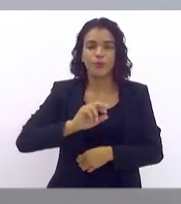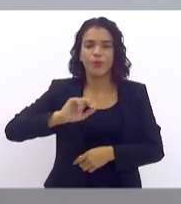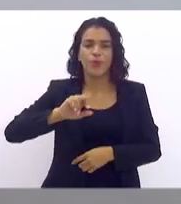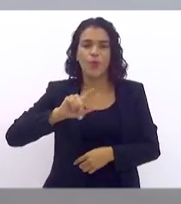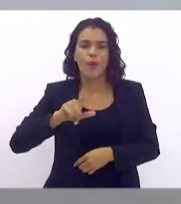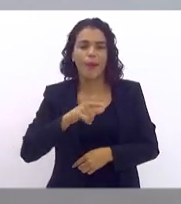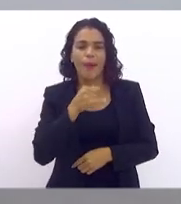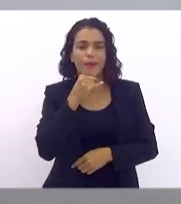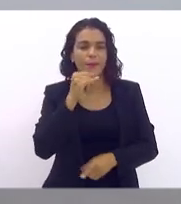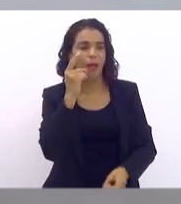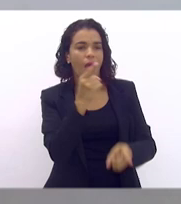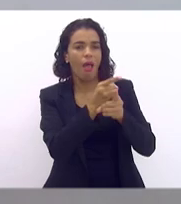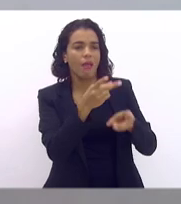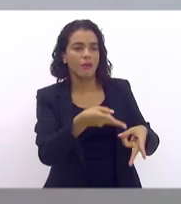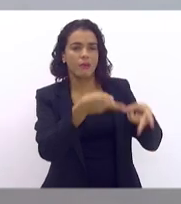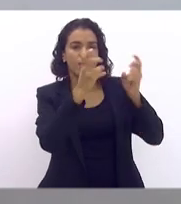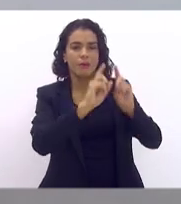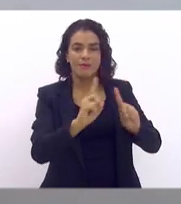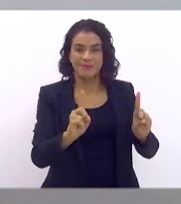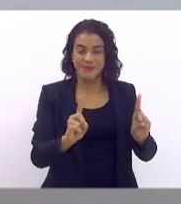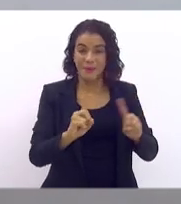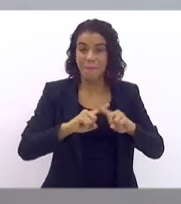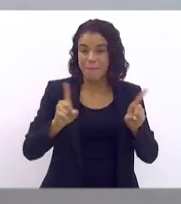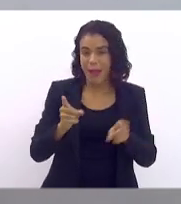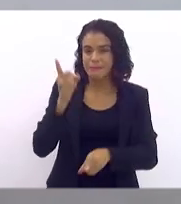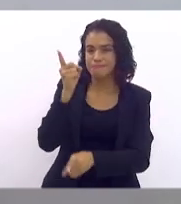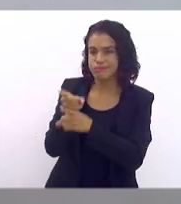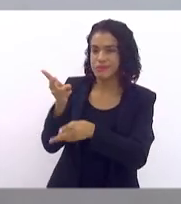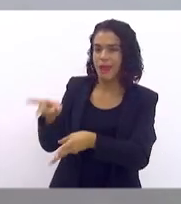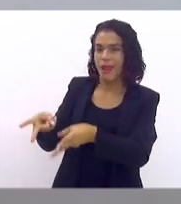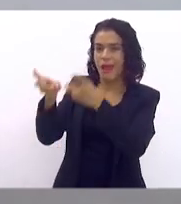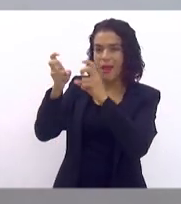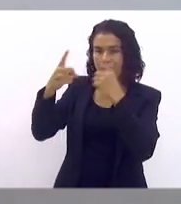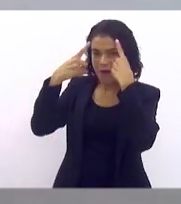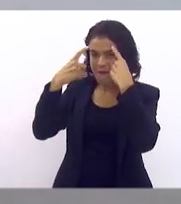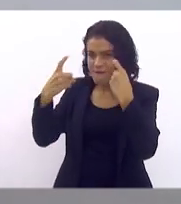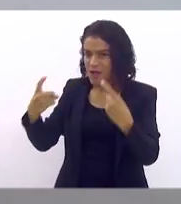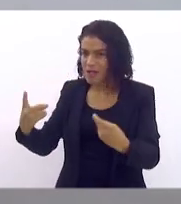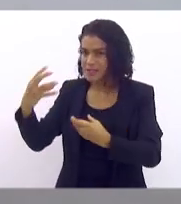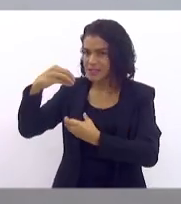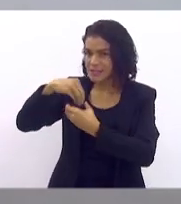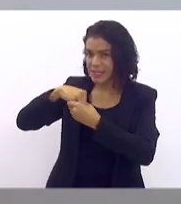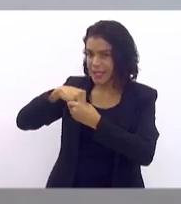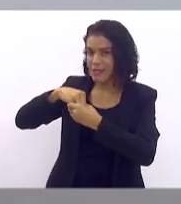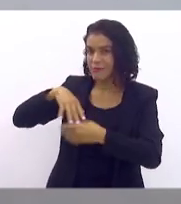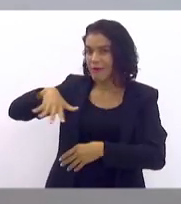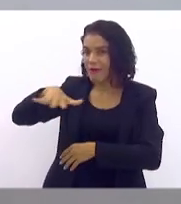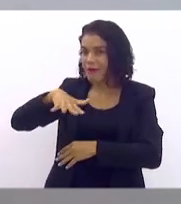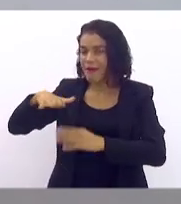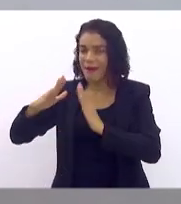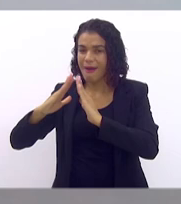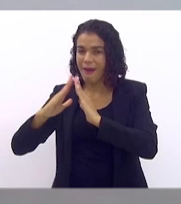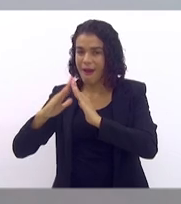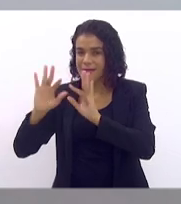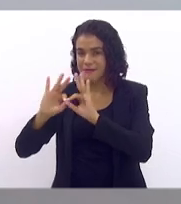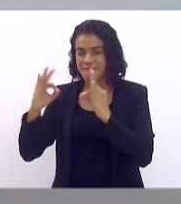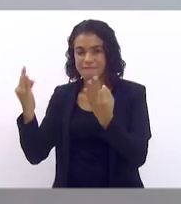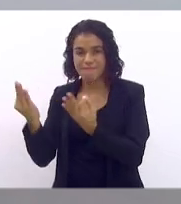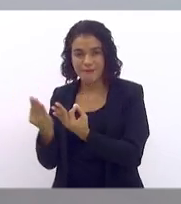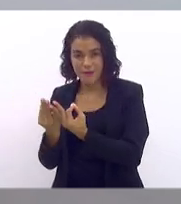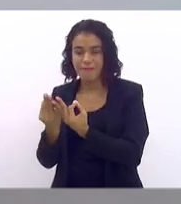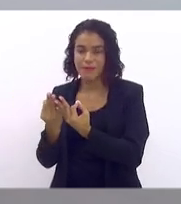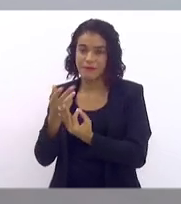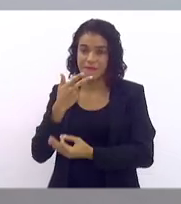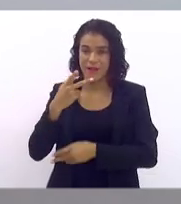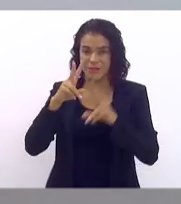não identificou, mas se identificou uma violência que ocorreu dentro do seio familiar, que quando a gente fala